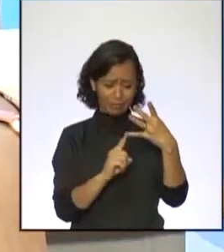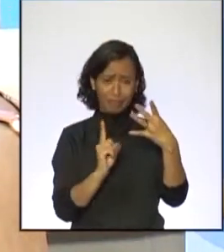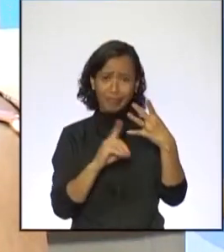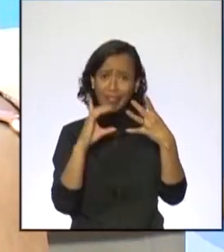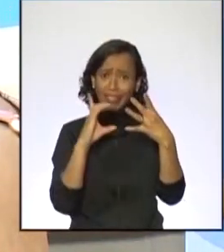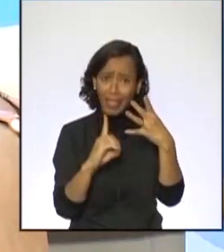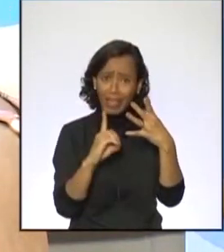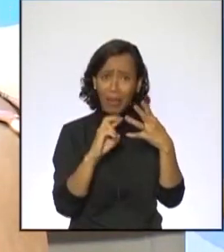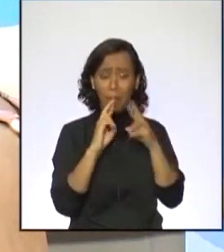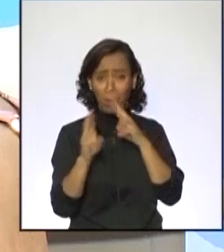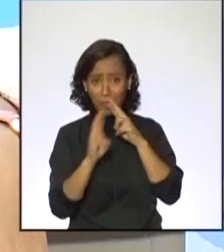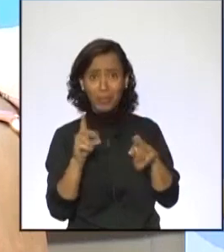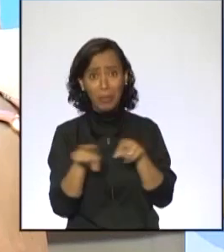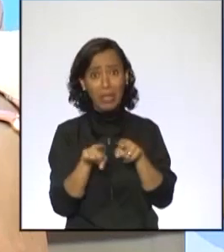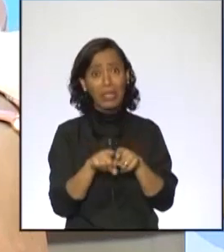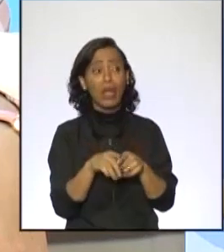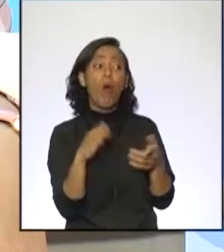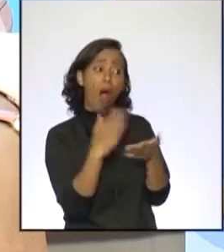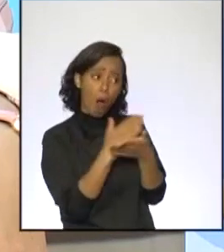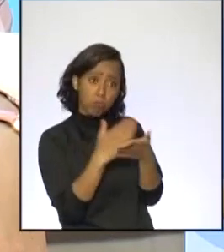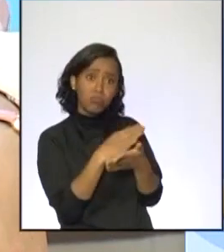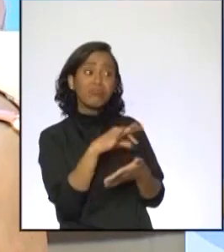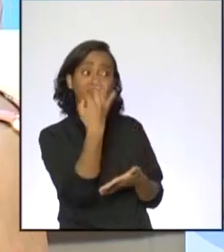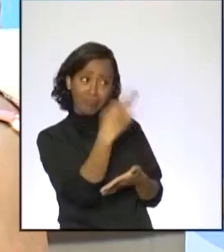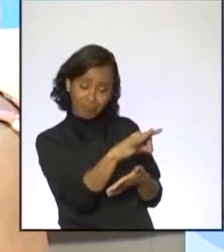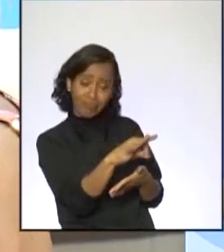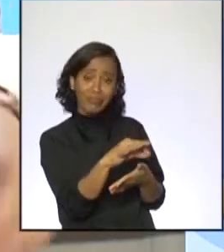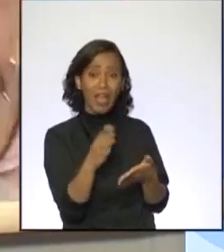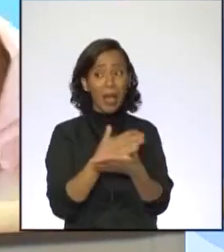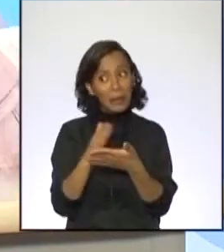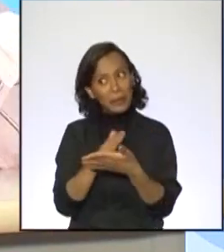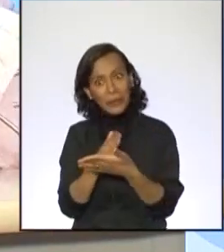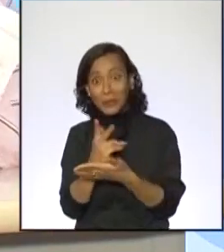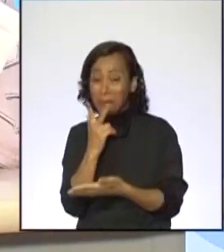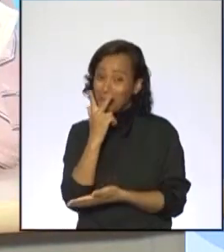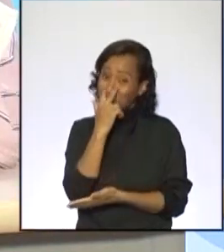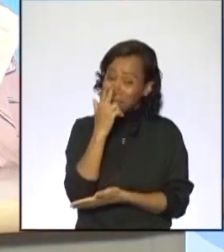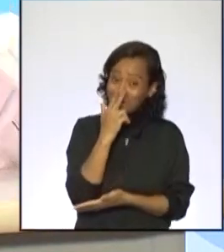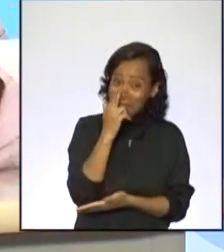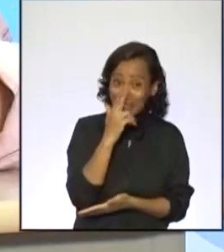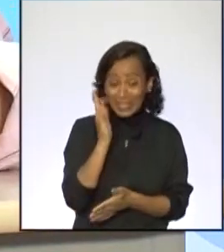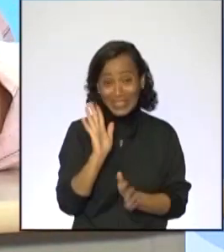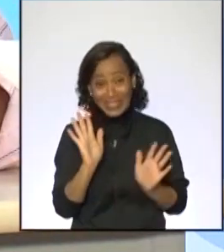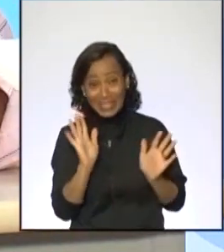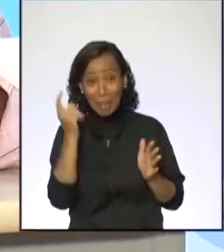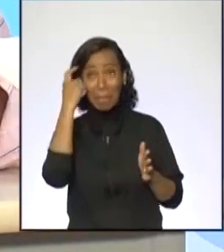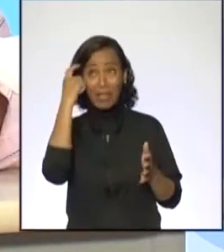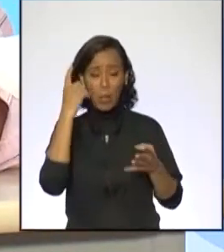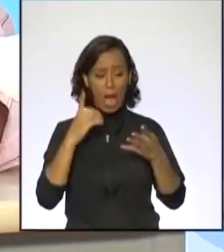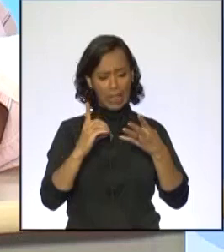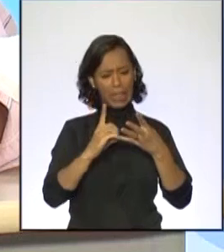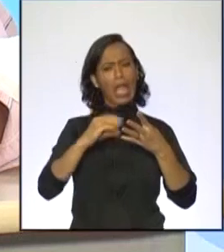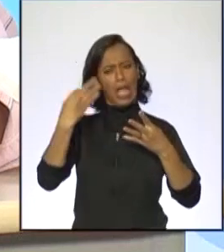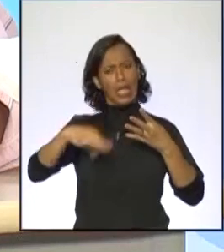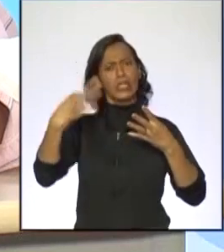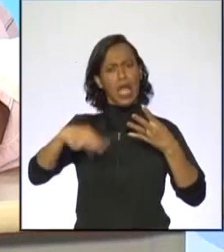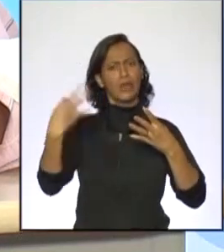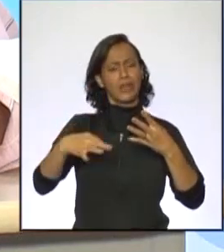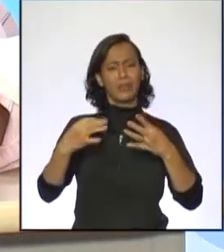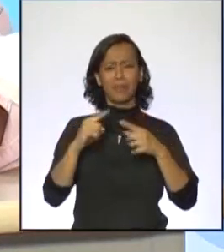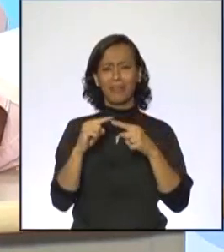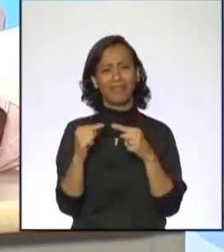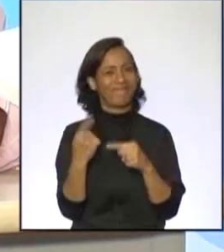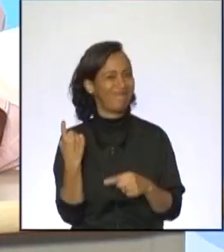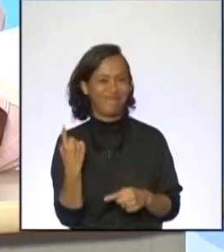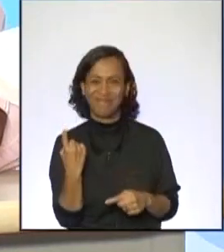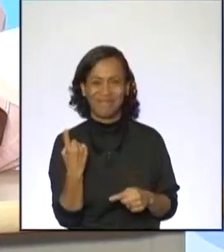ó, muita gente acertou, mas muita gente achou, por acaso, que a letra D poderia ser a resposta. Isso